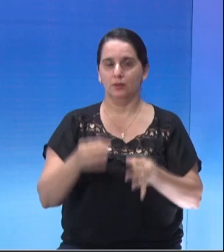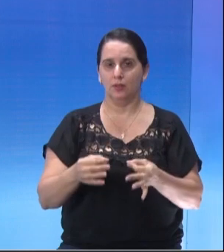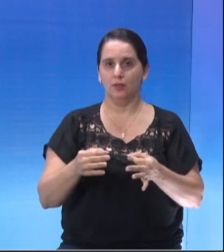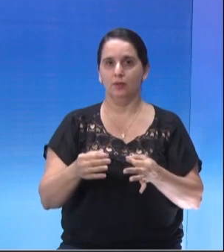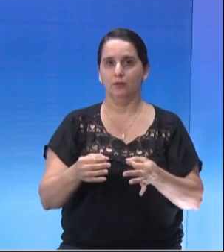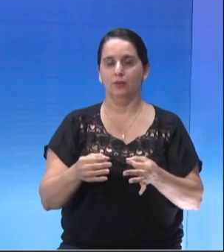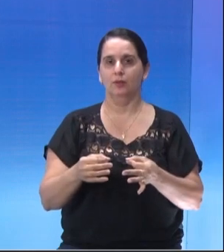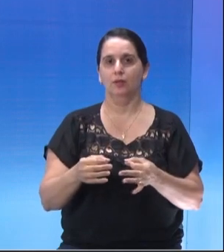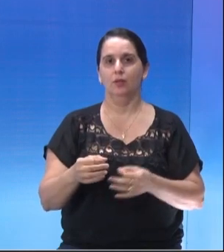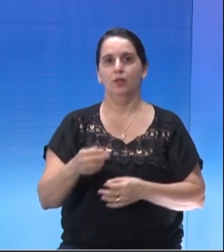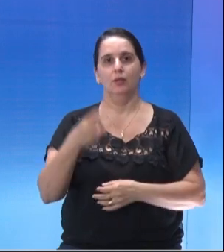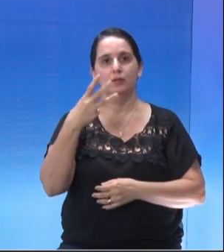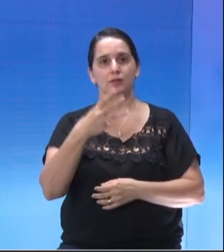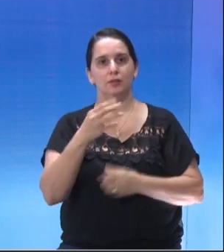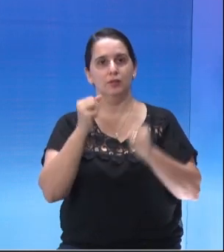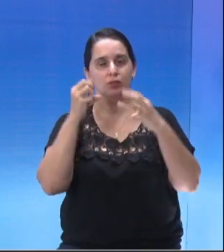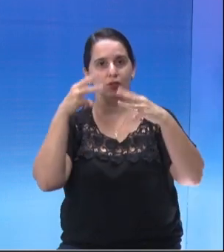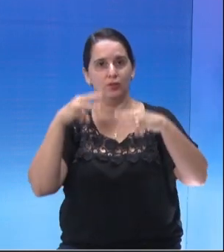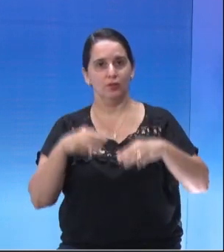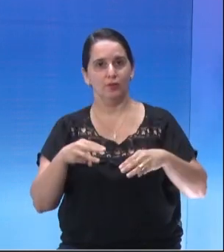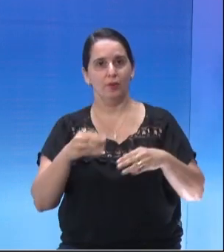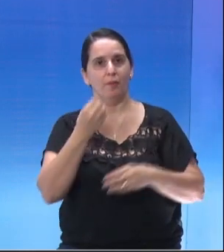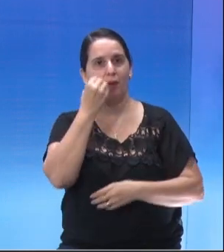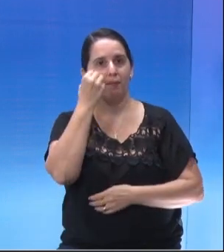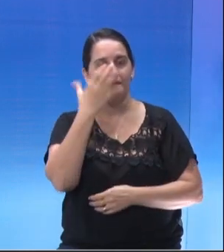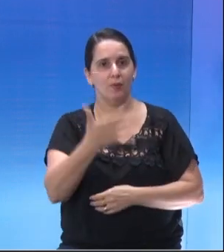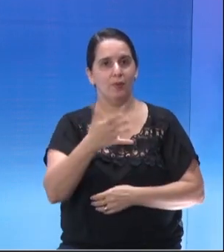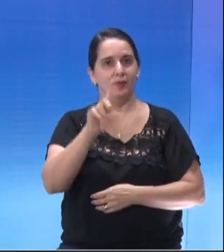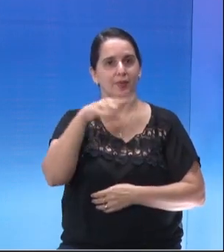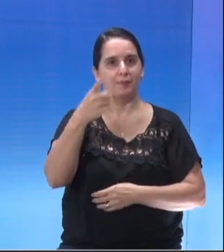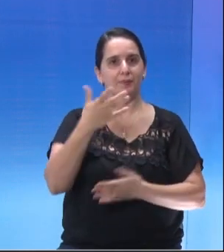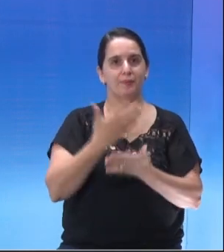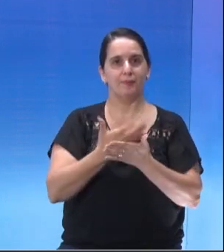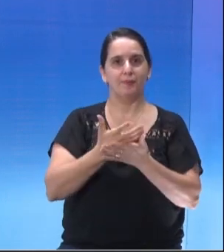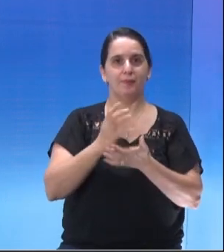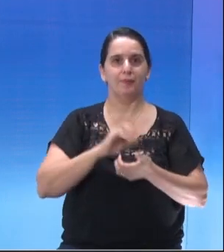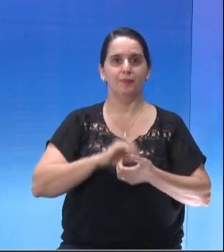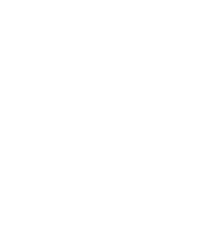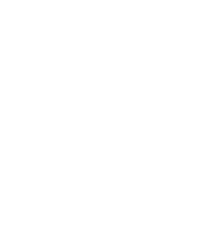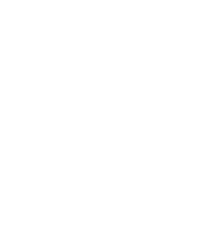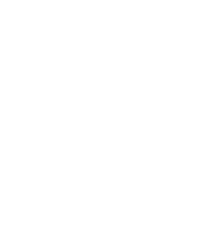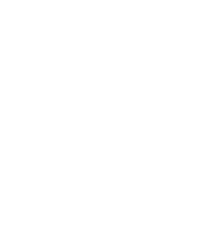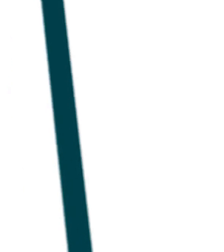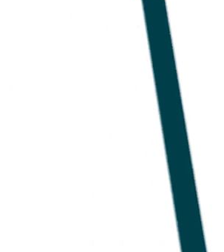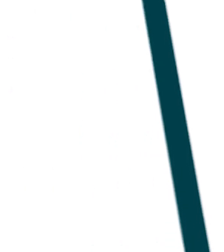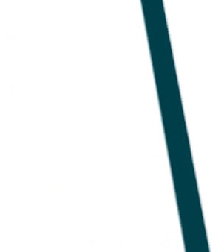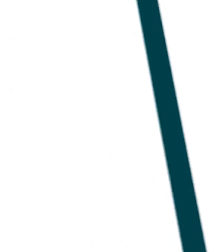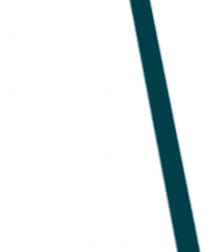questões, correto? Então, nossa terceira aula chega ao fim. Valeu, até mais!